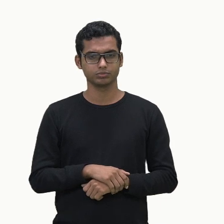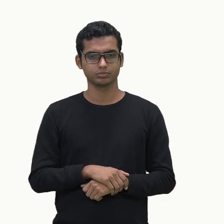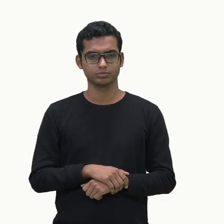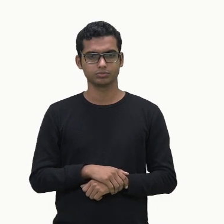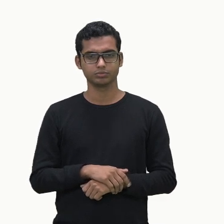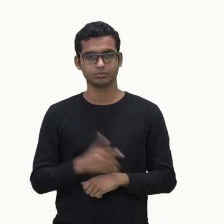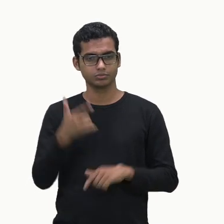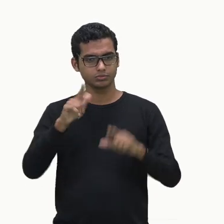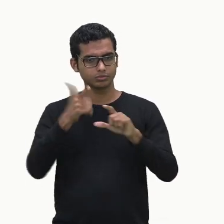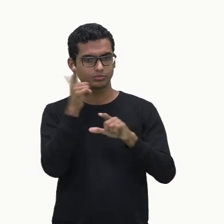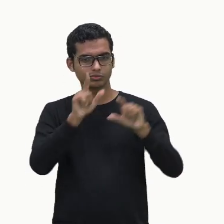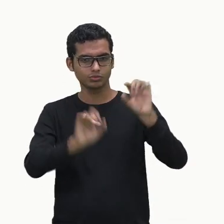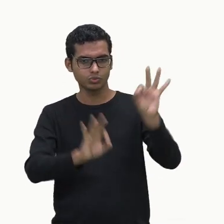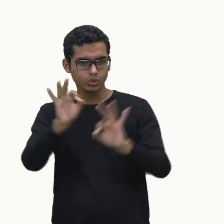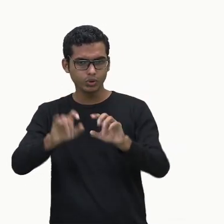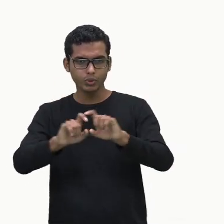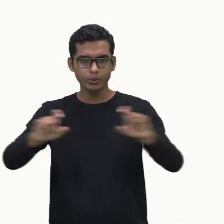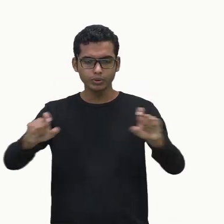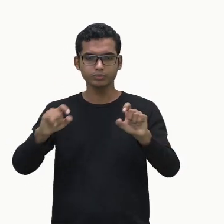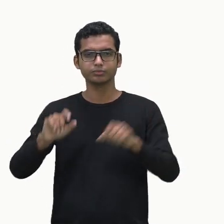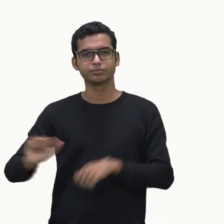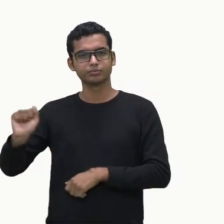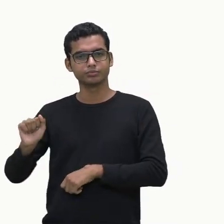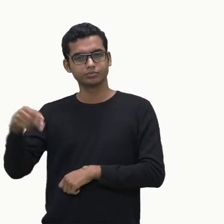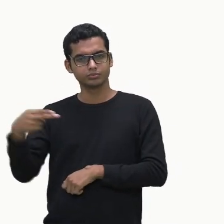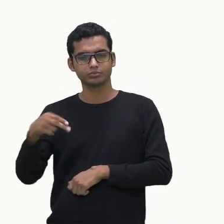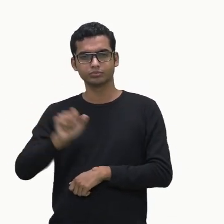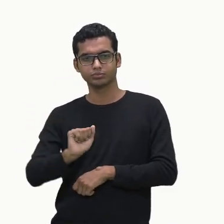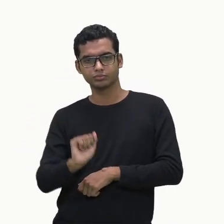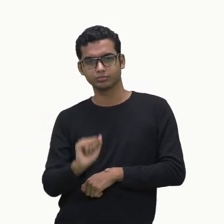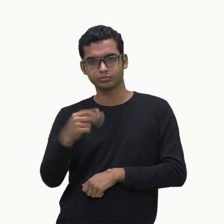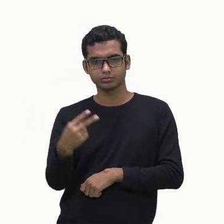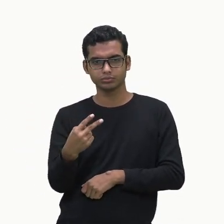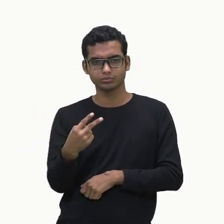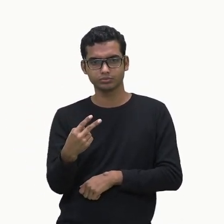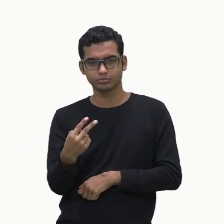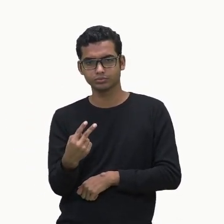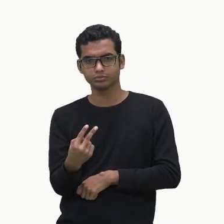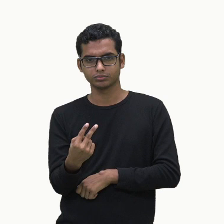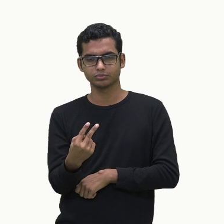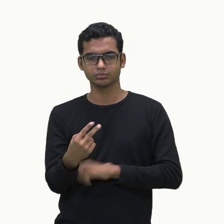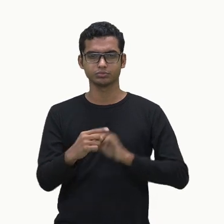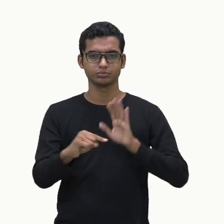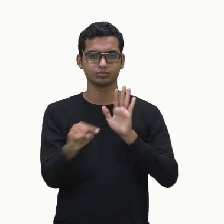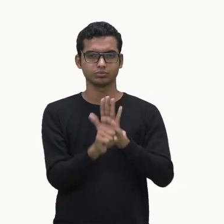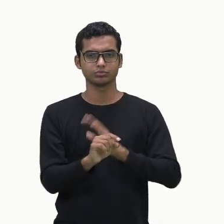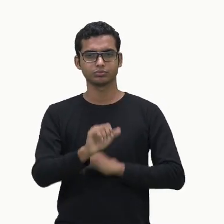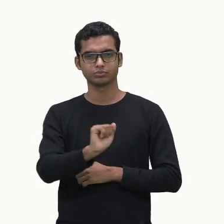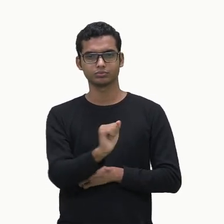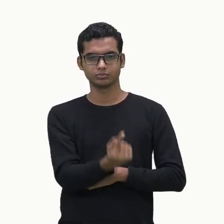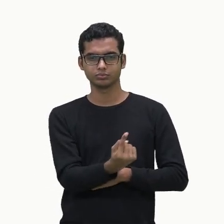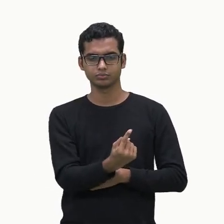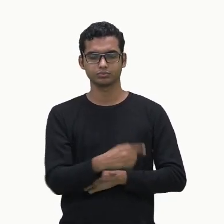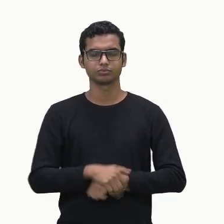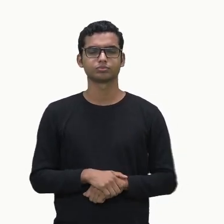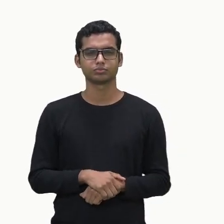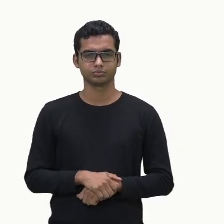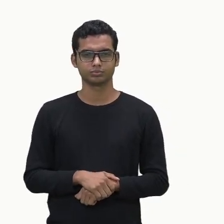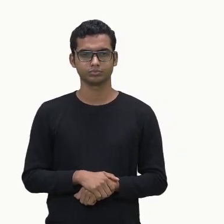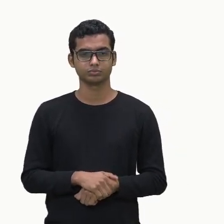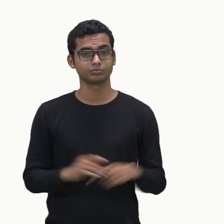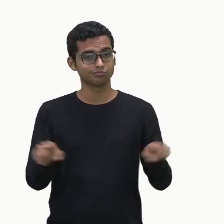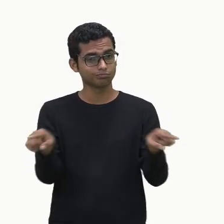em separado e depois realizar a subtração, você vai encontrar o mesmo resultado. Aqui nesse caso, a gente pode